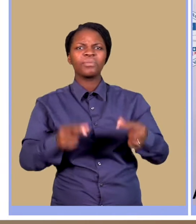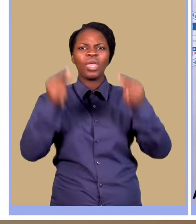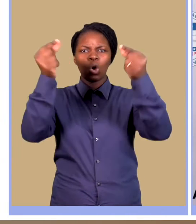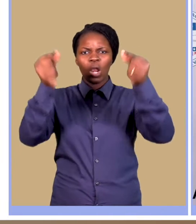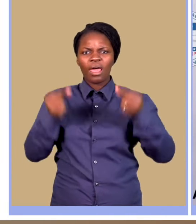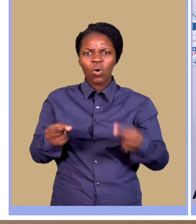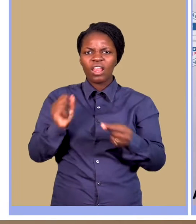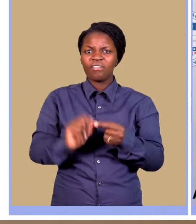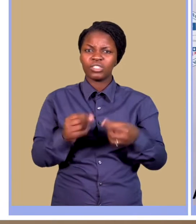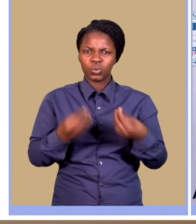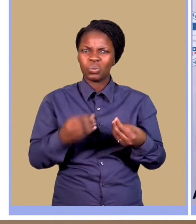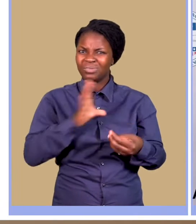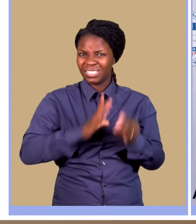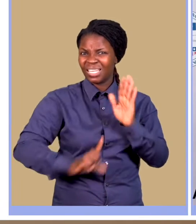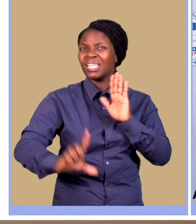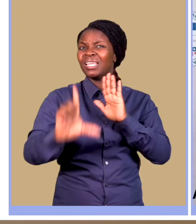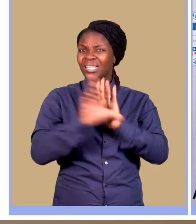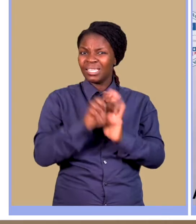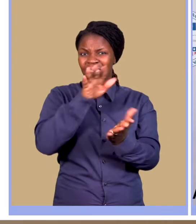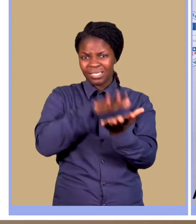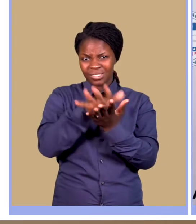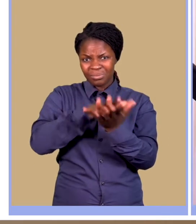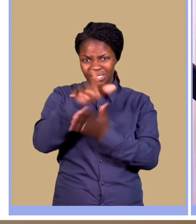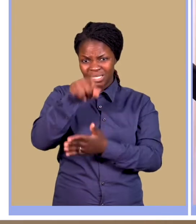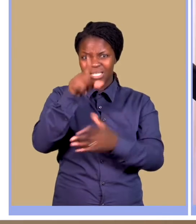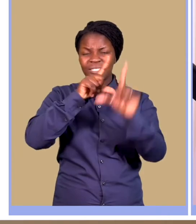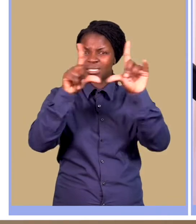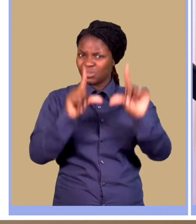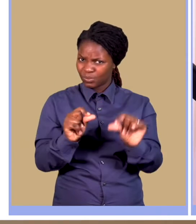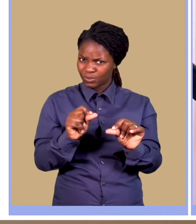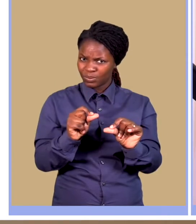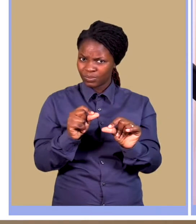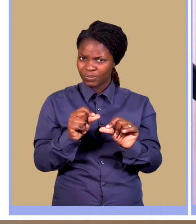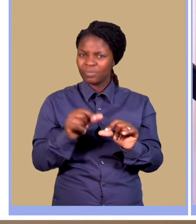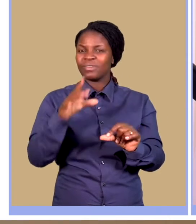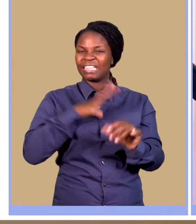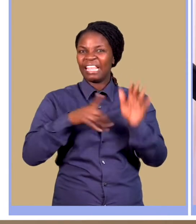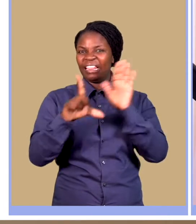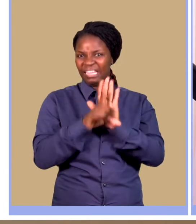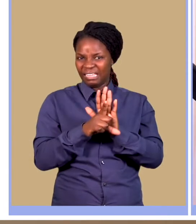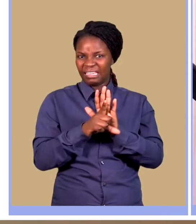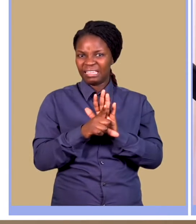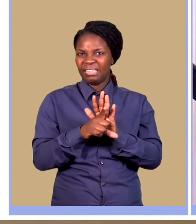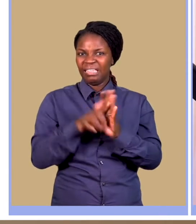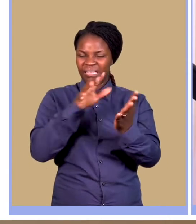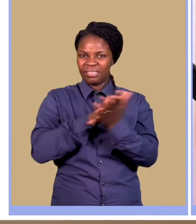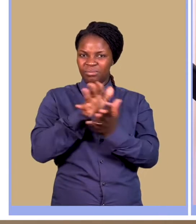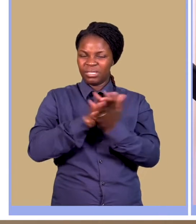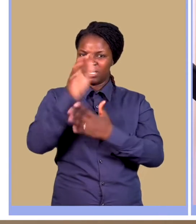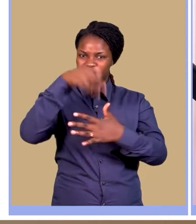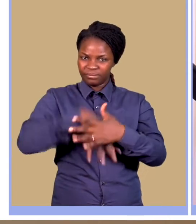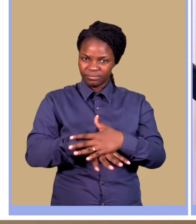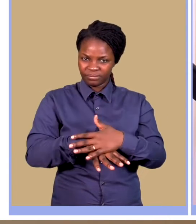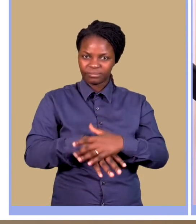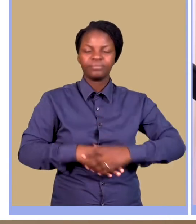Existe uma regulamentação, uma lei que regula isto? Bem, até então, ainda não, nas minhas pesquisas, ainda não